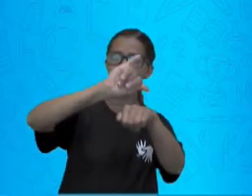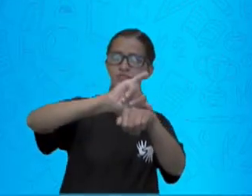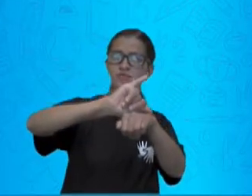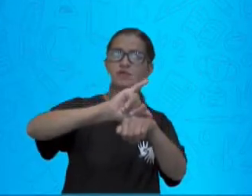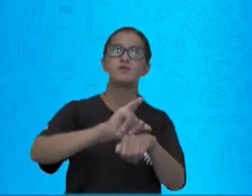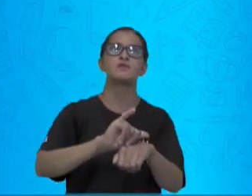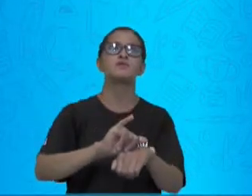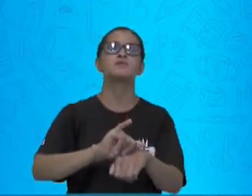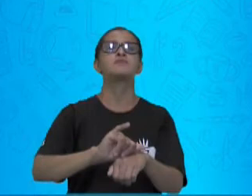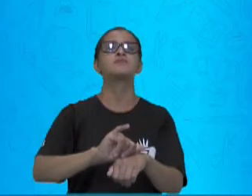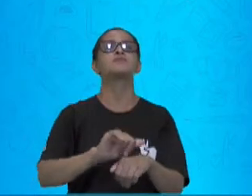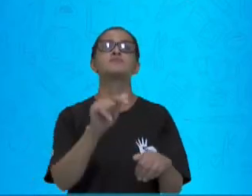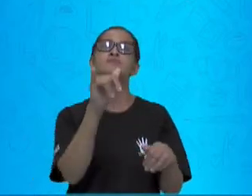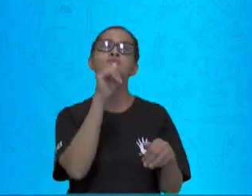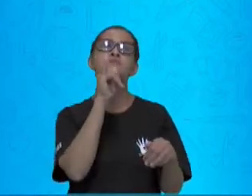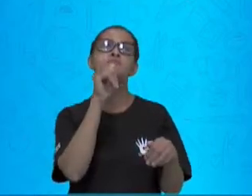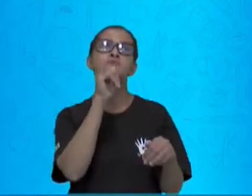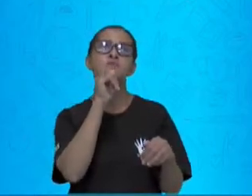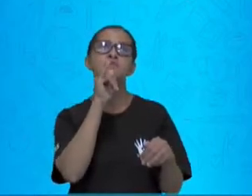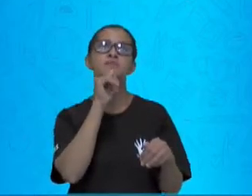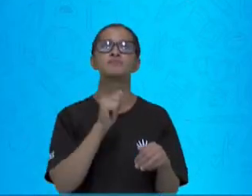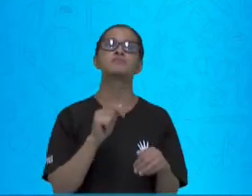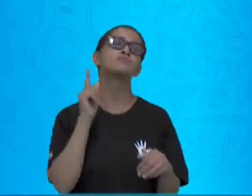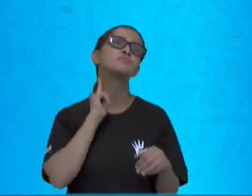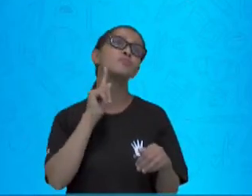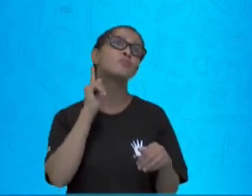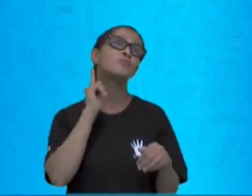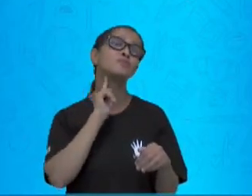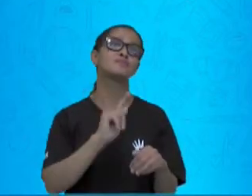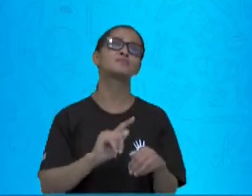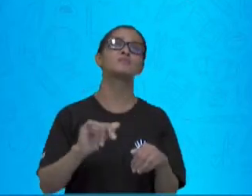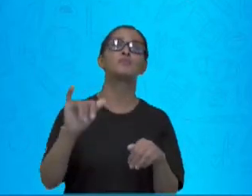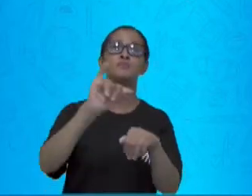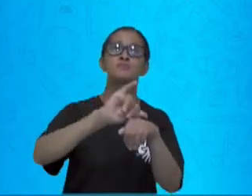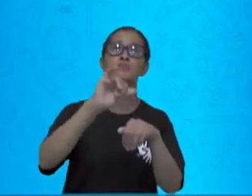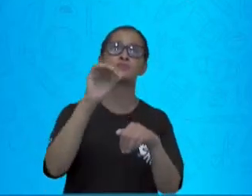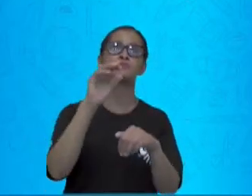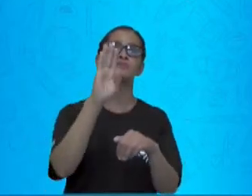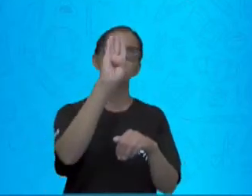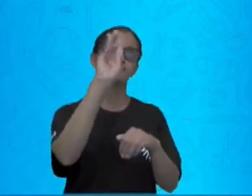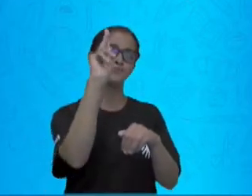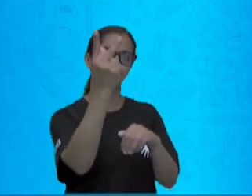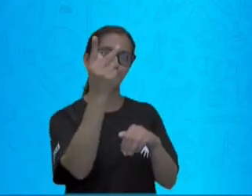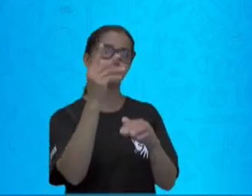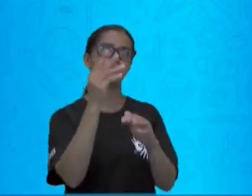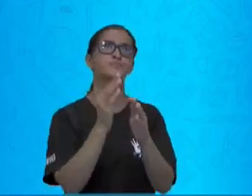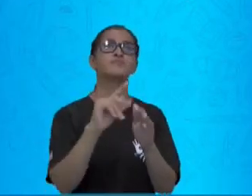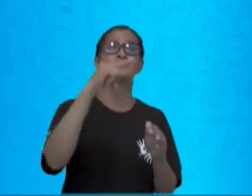Minas Gerais é a capital de Belo Horizonte. Nós temos 26 estados,